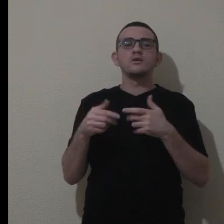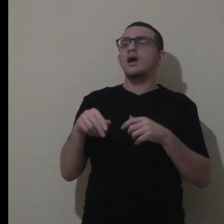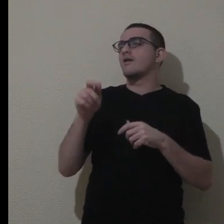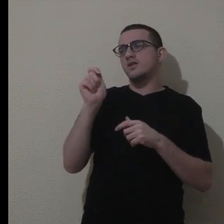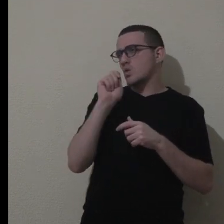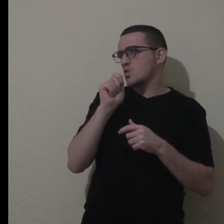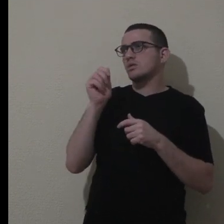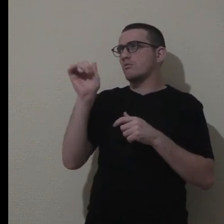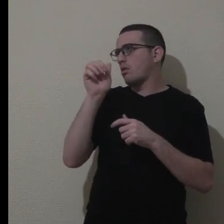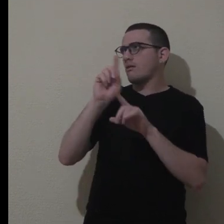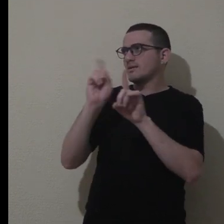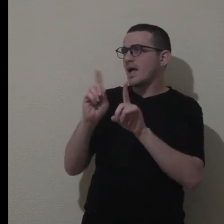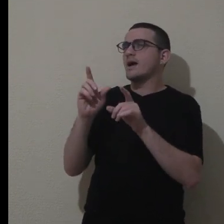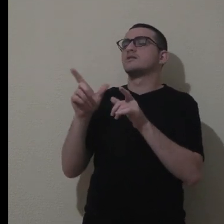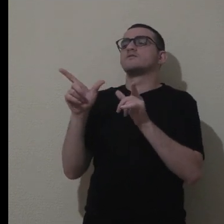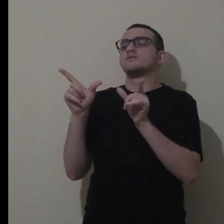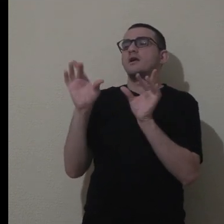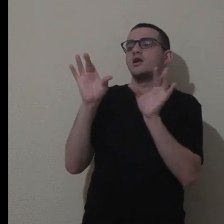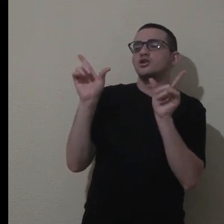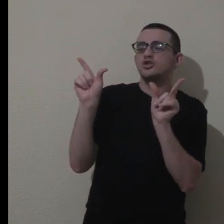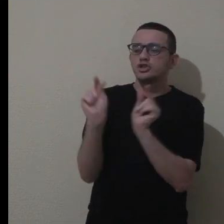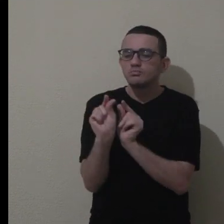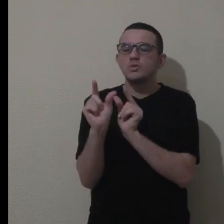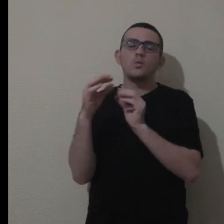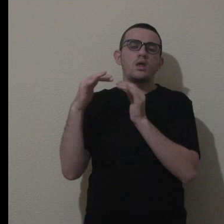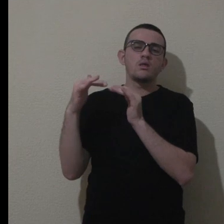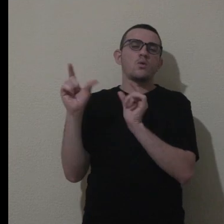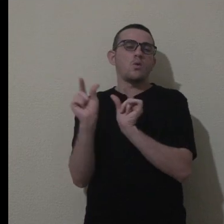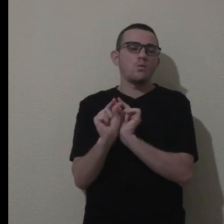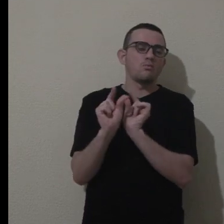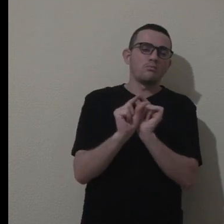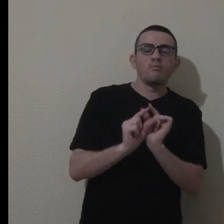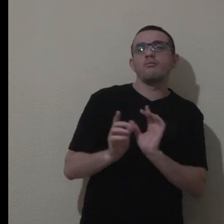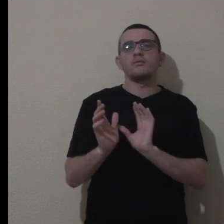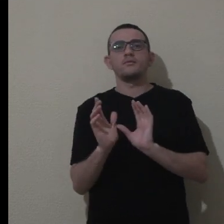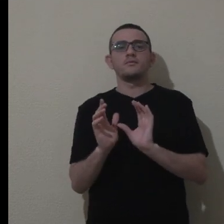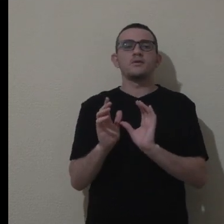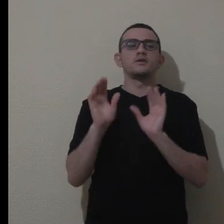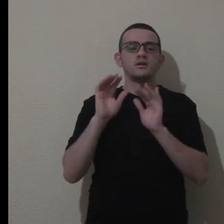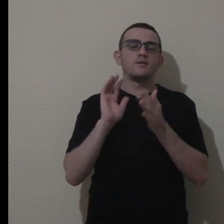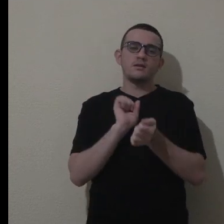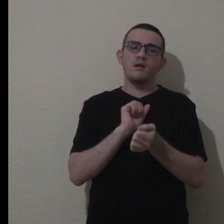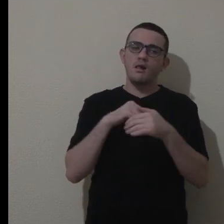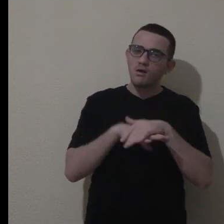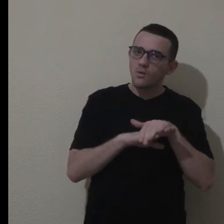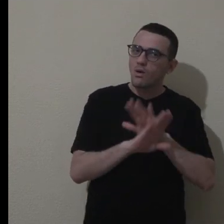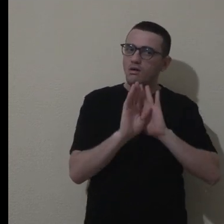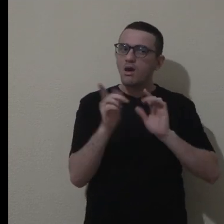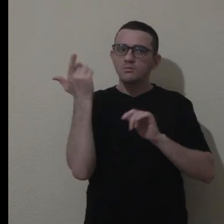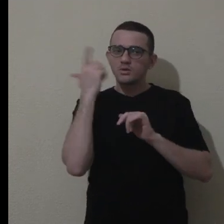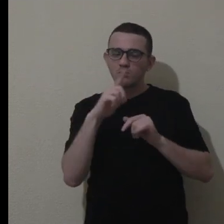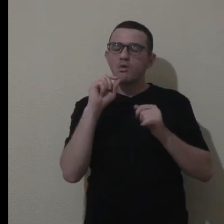Não faz uso de substância, então eu vou queimar menos, né? Meus neurônios e tal. Então, vai estar lá mais reservado